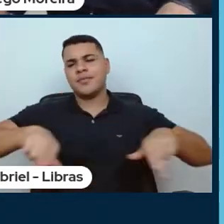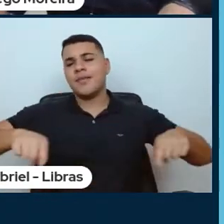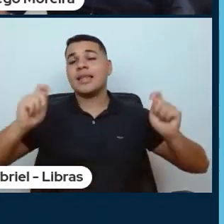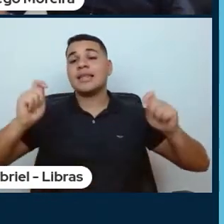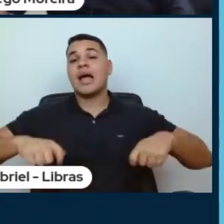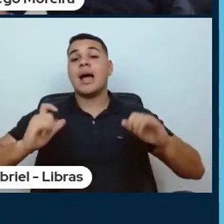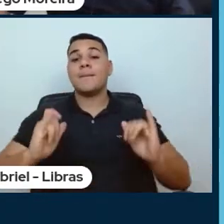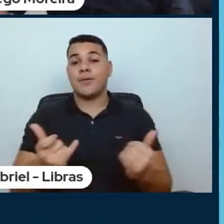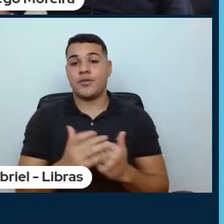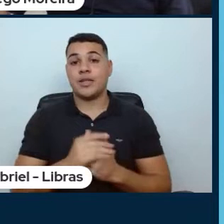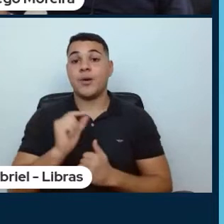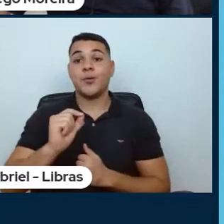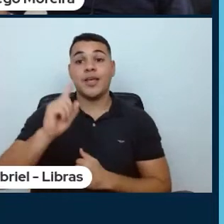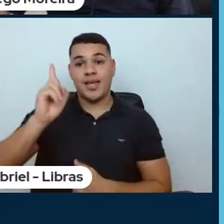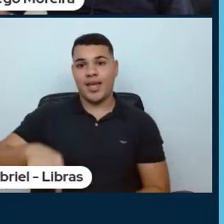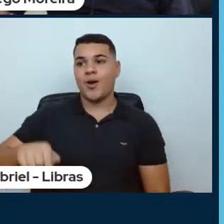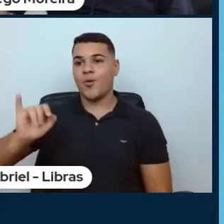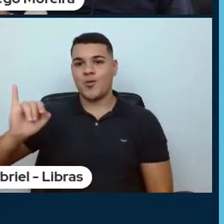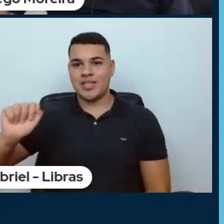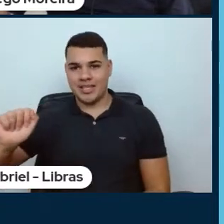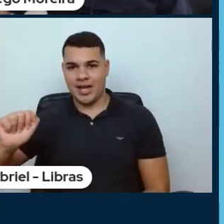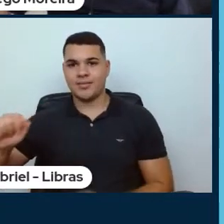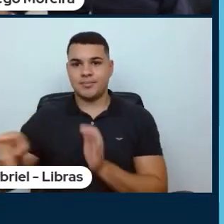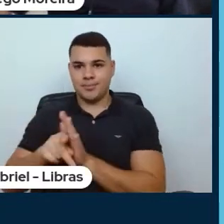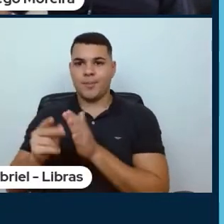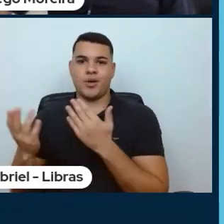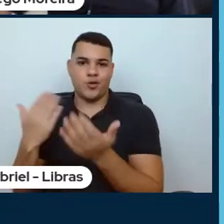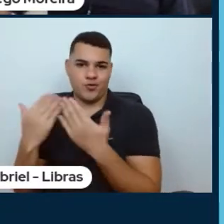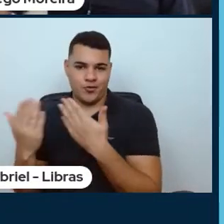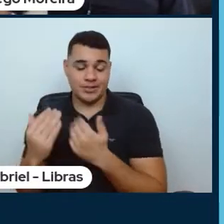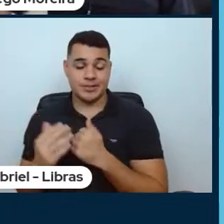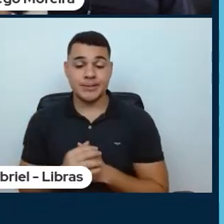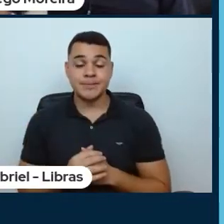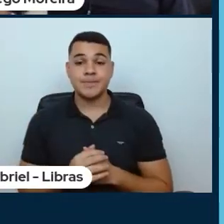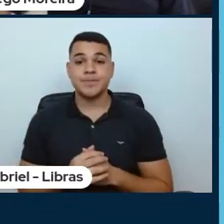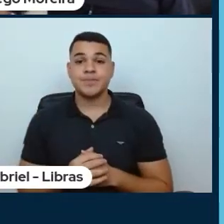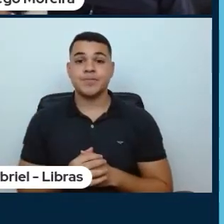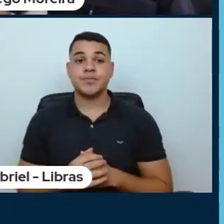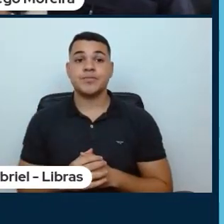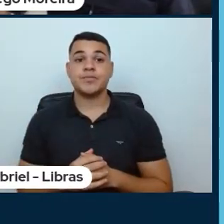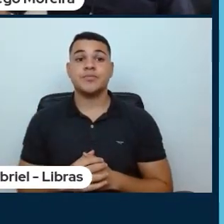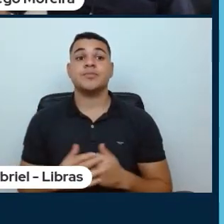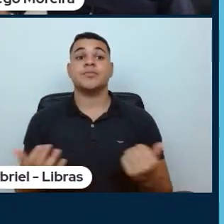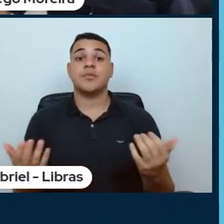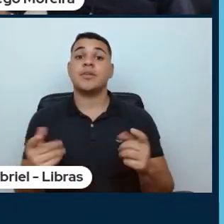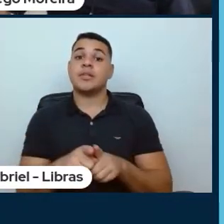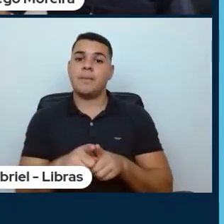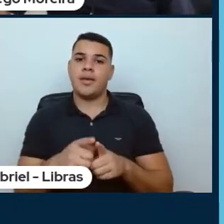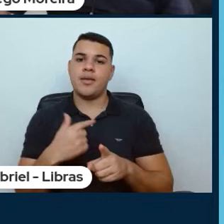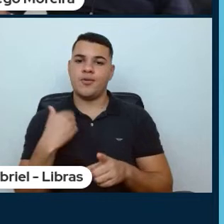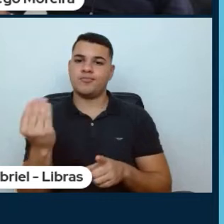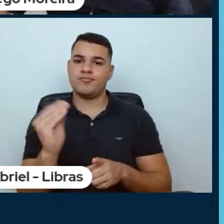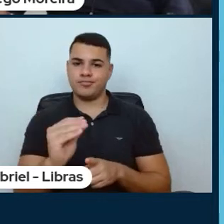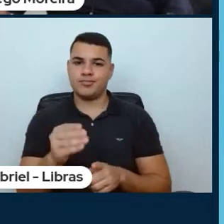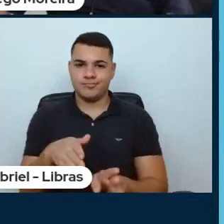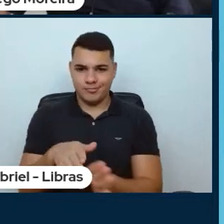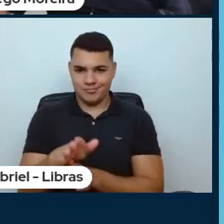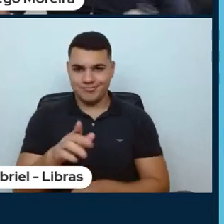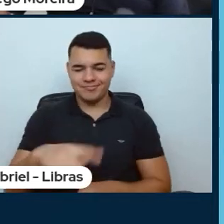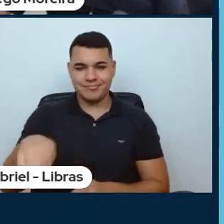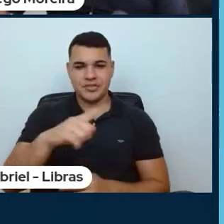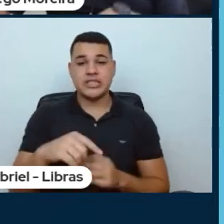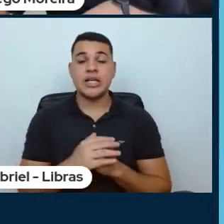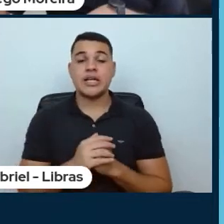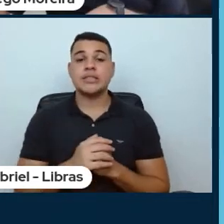da inteligência artificial nas conversas, né. E aí eu coloco aqui também uma recomendação, né, eu dei uma olhada que o